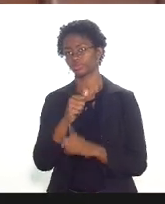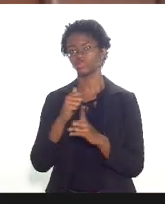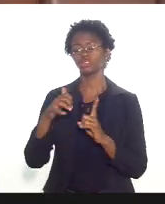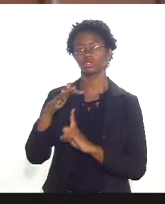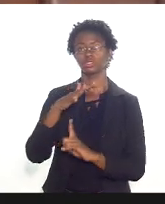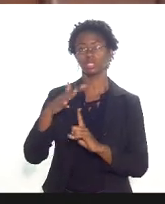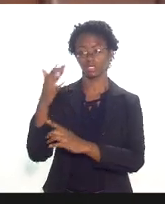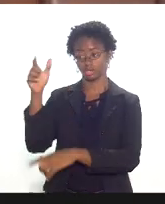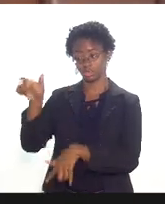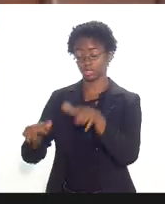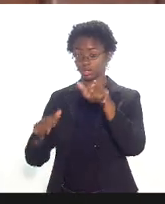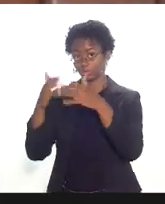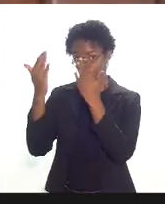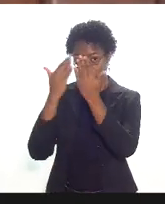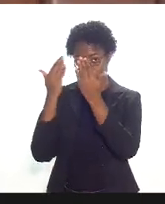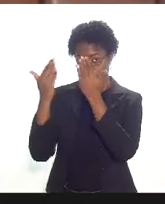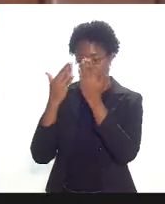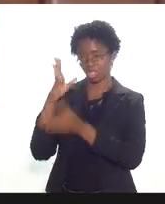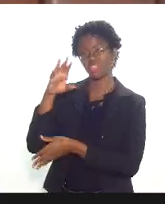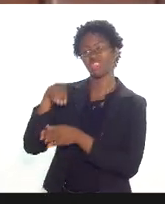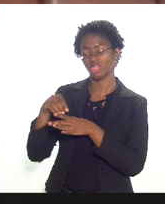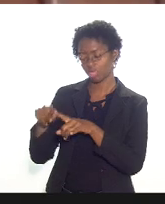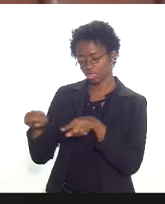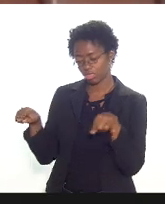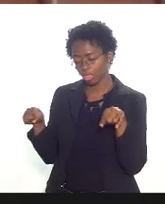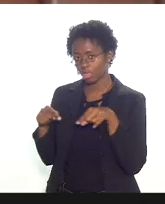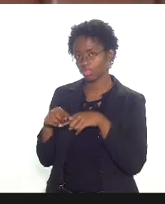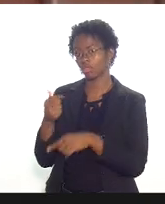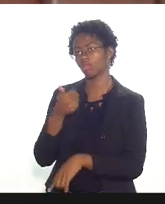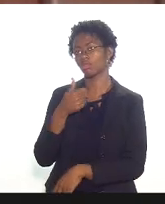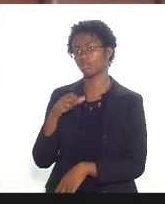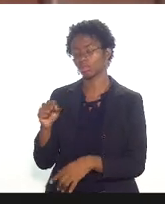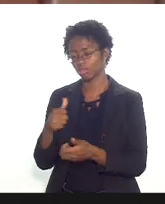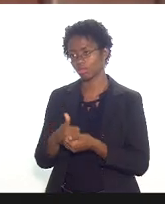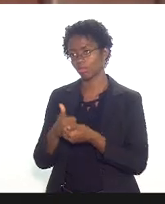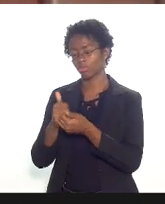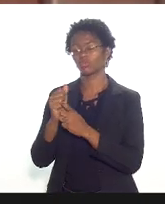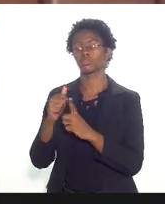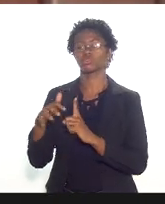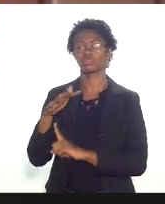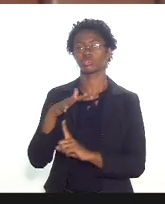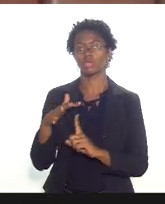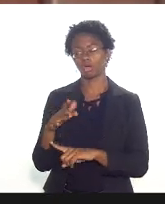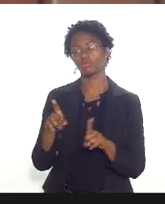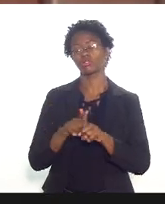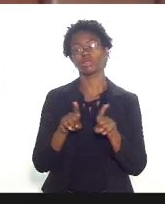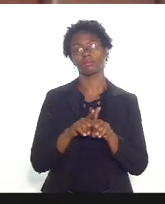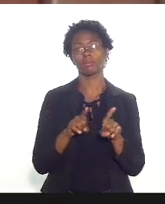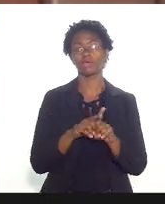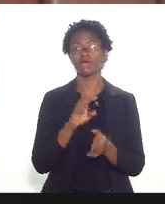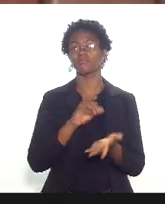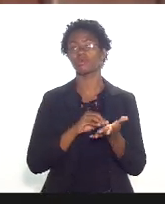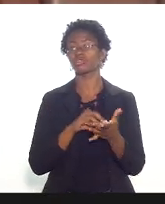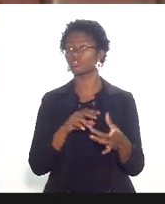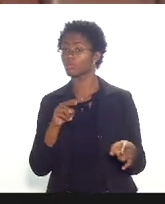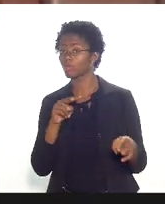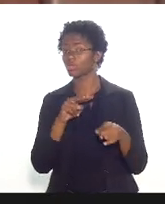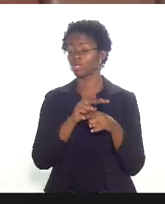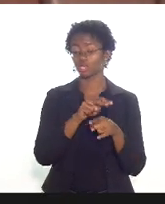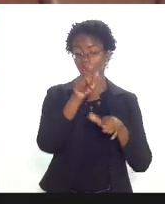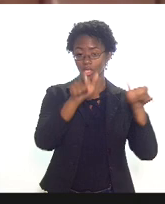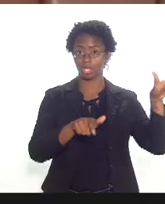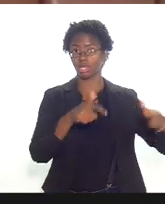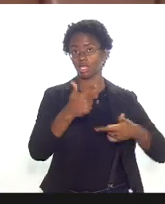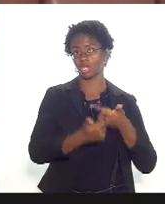nos equipamentos da assistência social. Audiência pública sobre a desproteção dos trabalhadores e trabalhadoras na linha